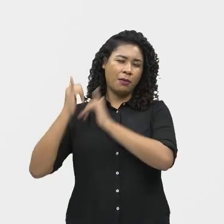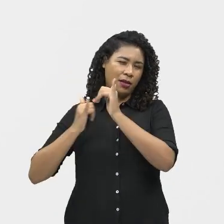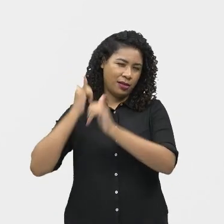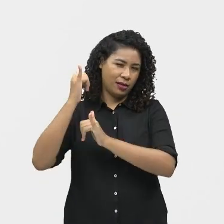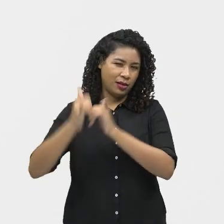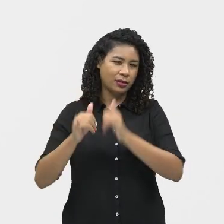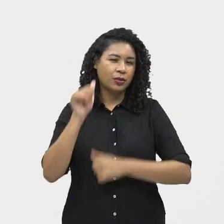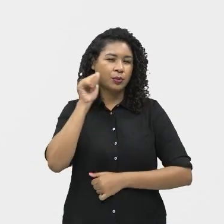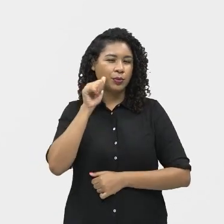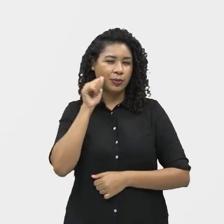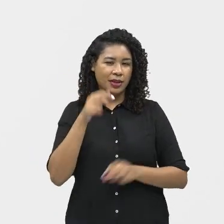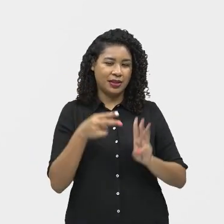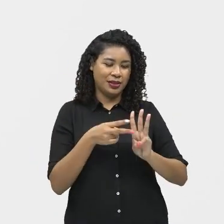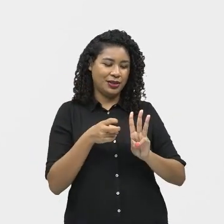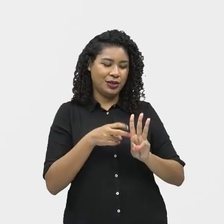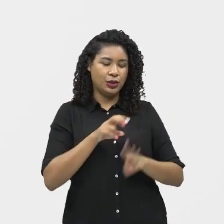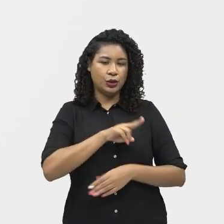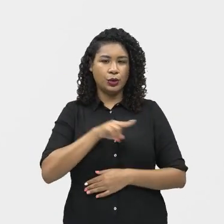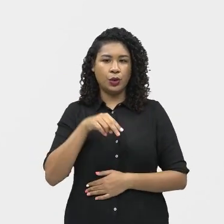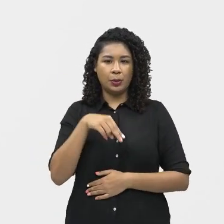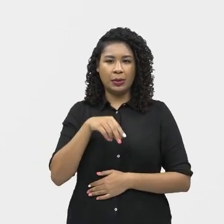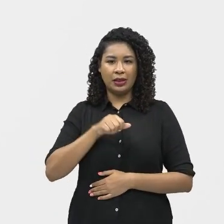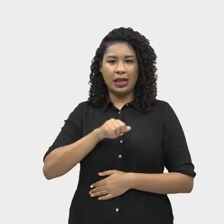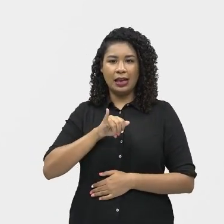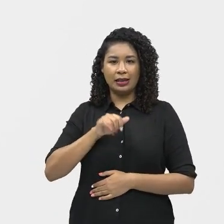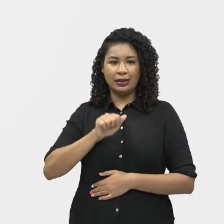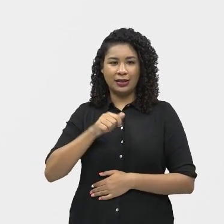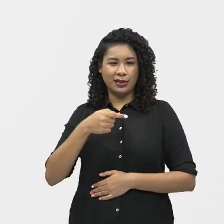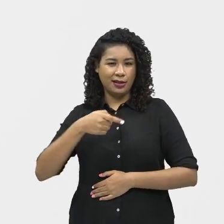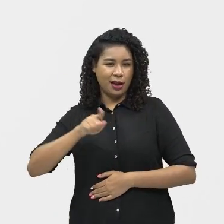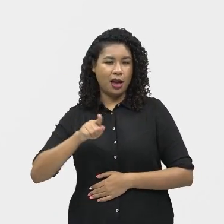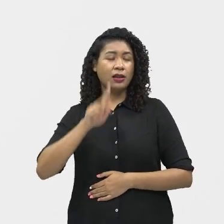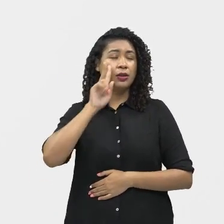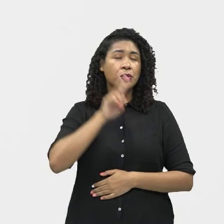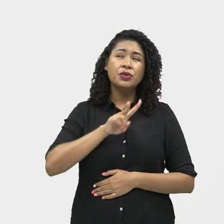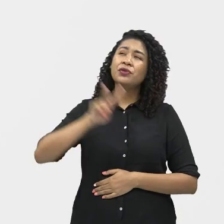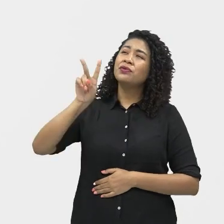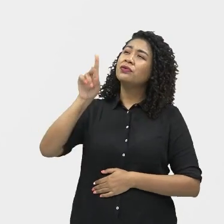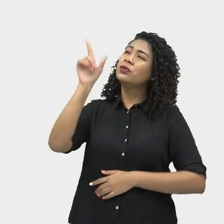Nayar, ao contemplar a lua, Jaci, que brilhava no céu,